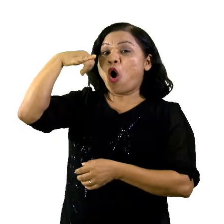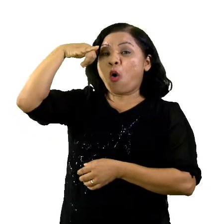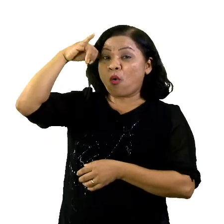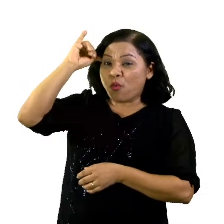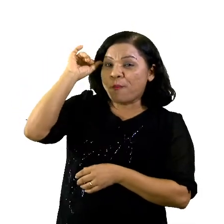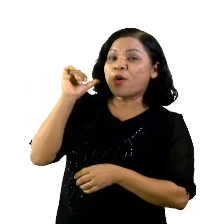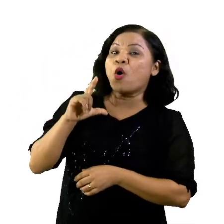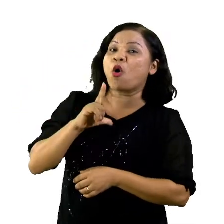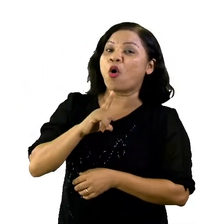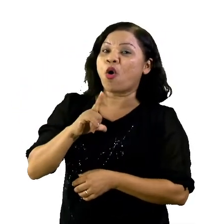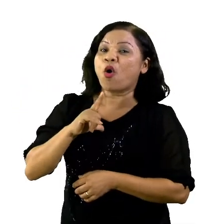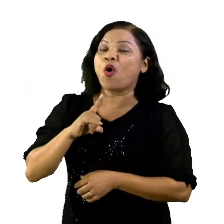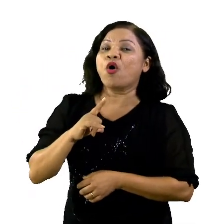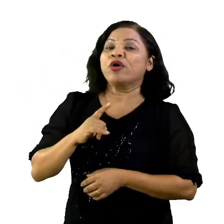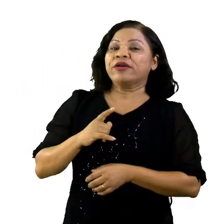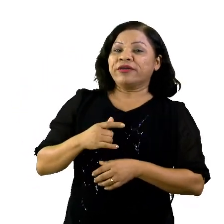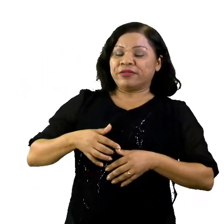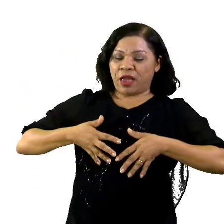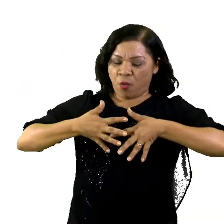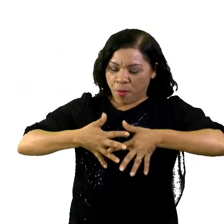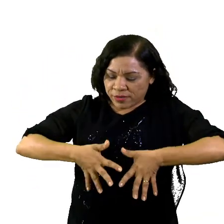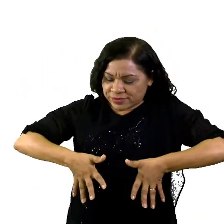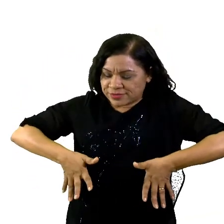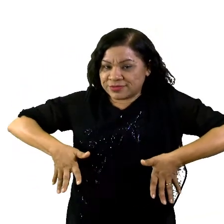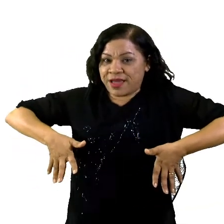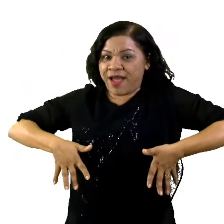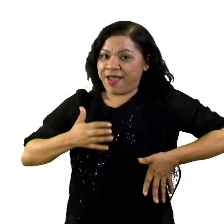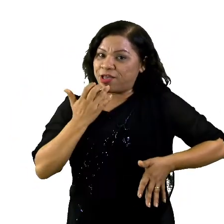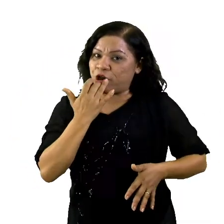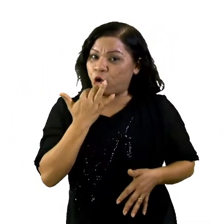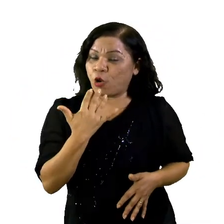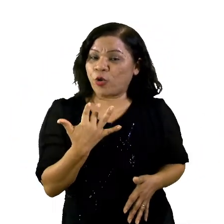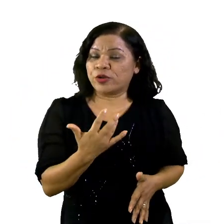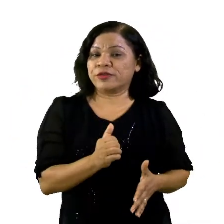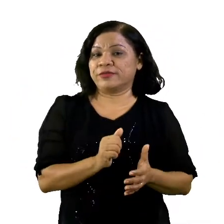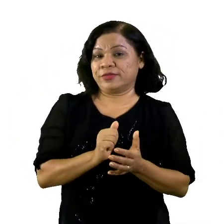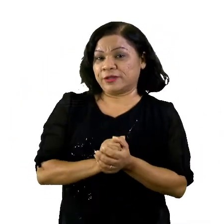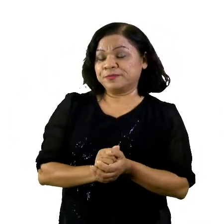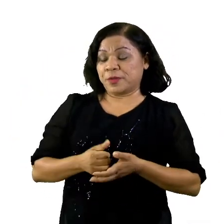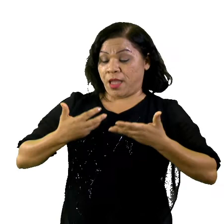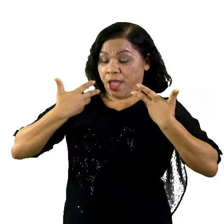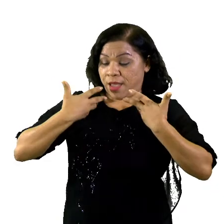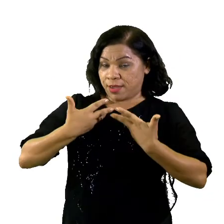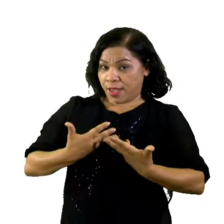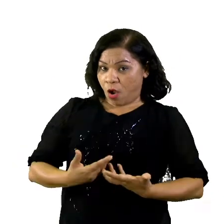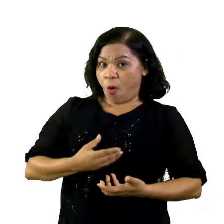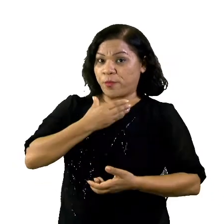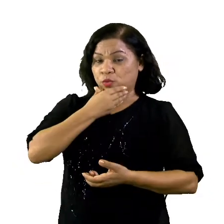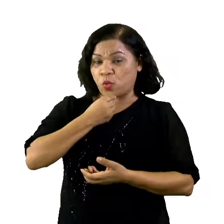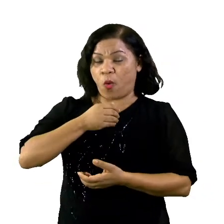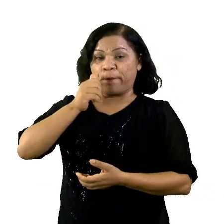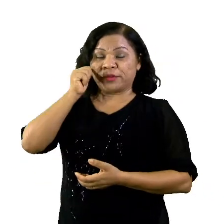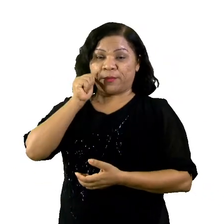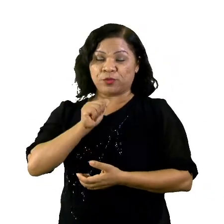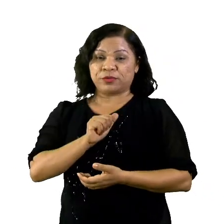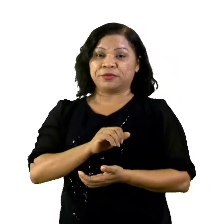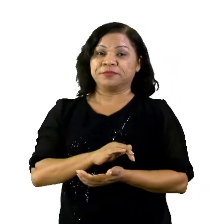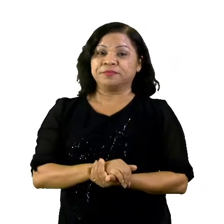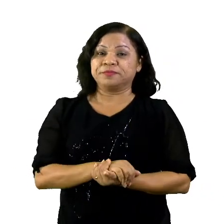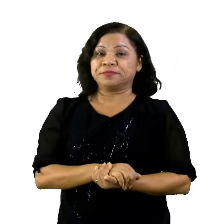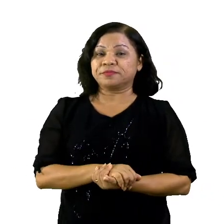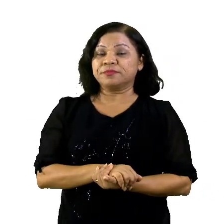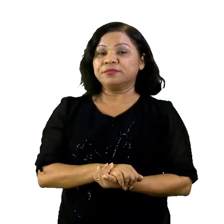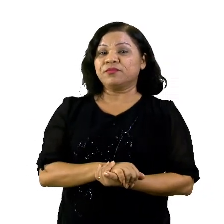está colorida e as roupas de Francisco e Catarina. O restante do quadro está